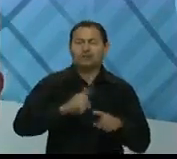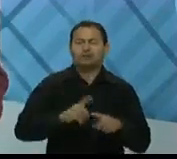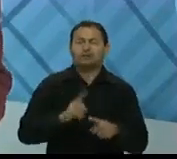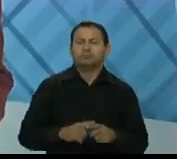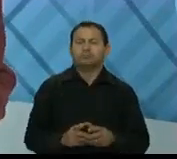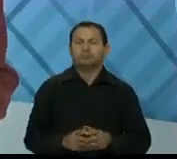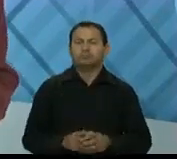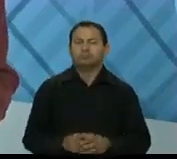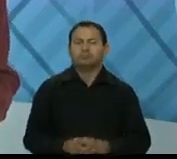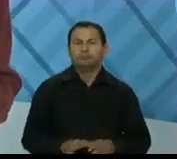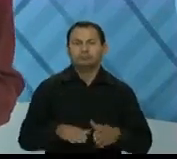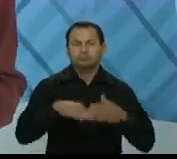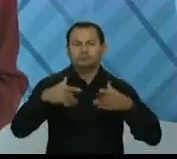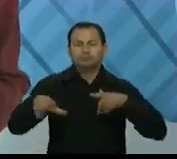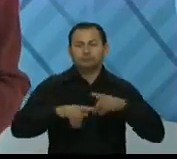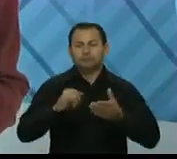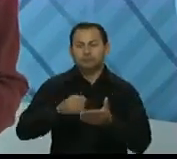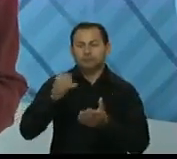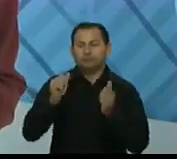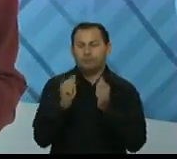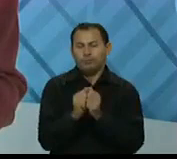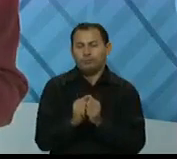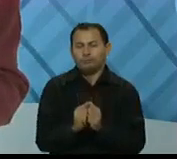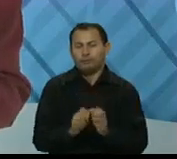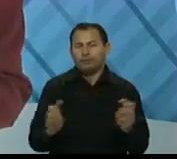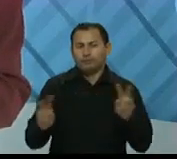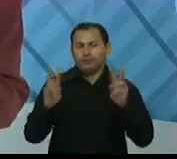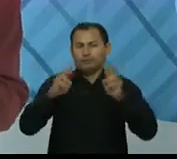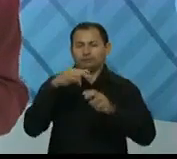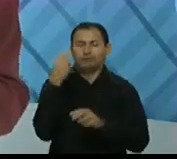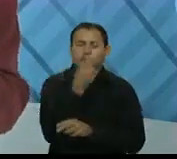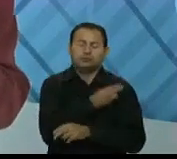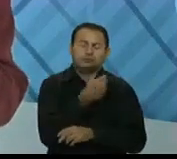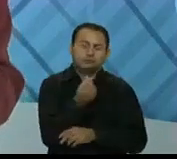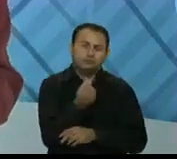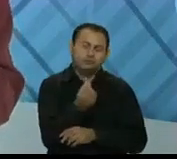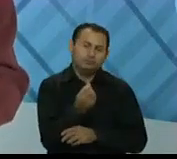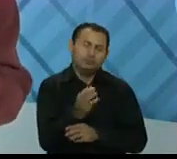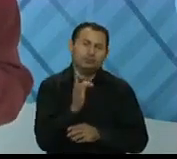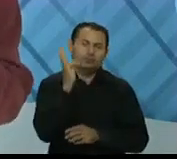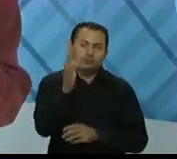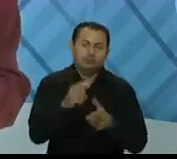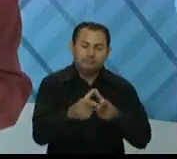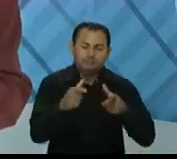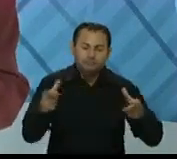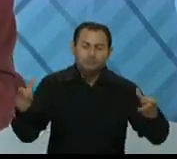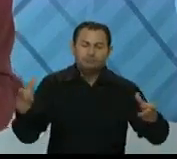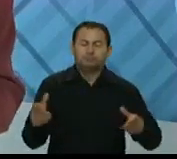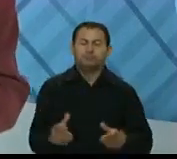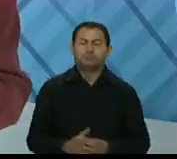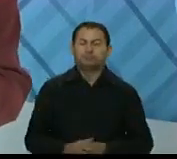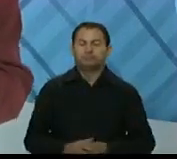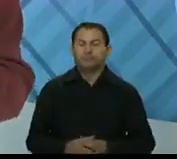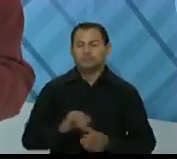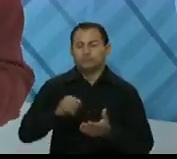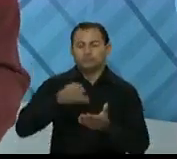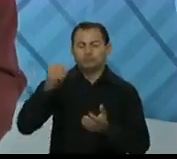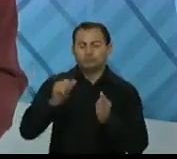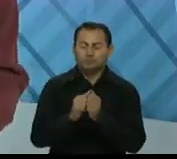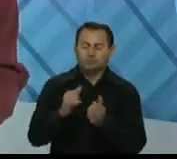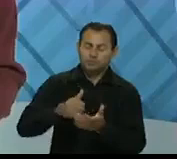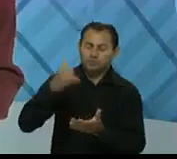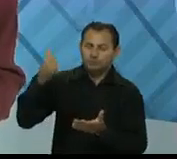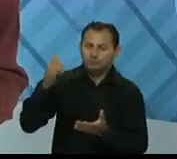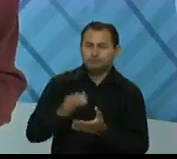Porque quando a gente trabalha com o juro composto, o valor do nosso montante, o valor futuro, vai crescendo exponencialmente, é juro sobre